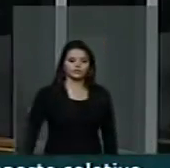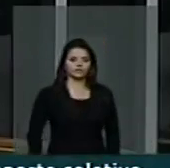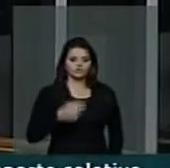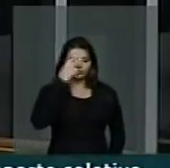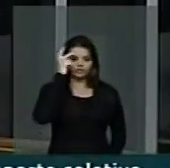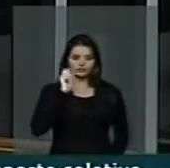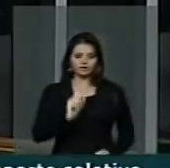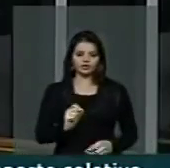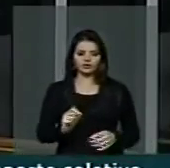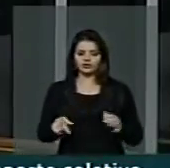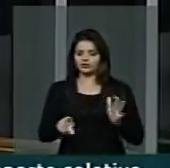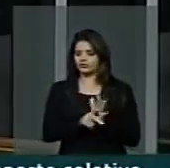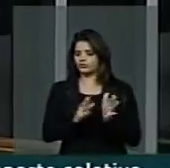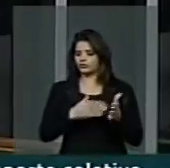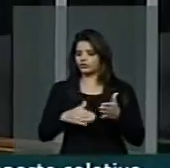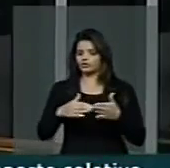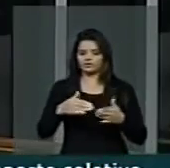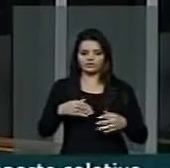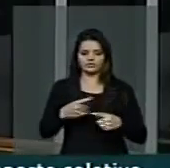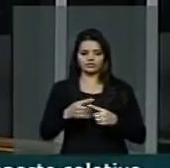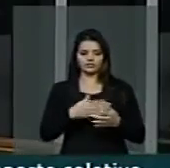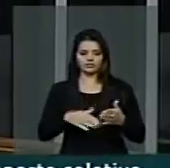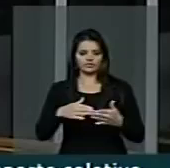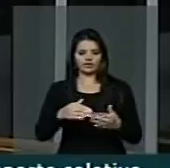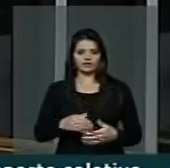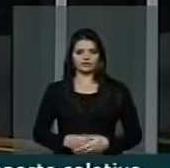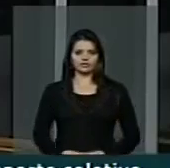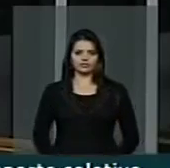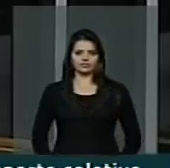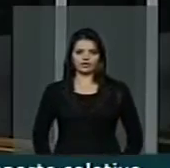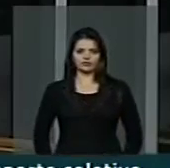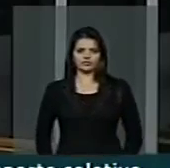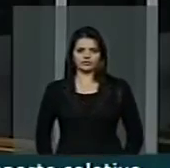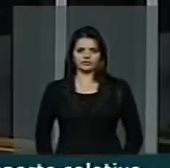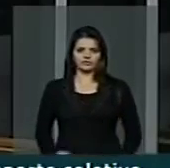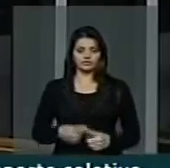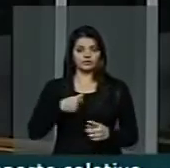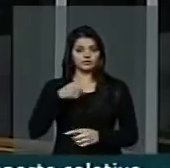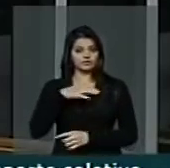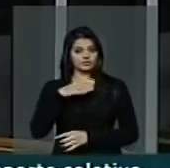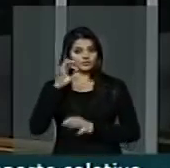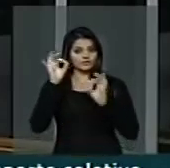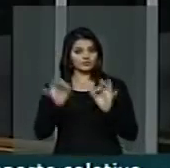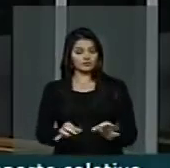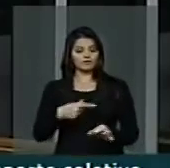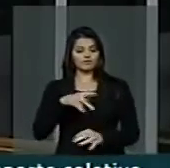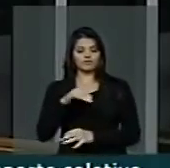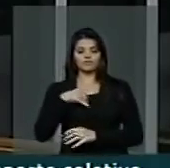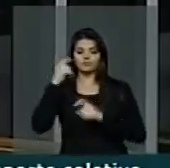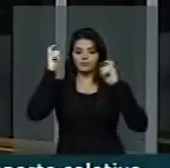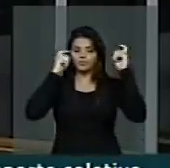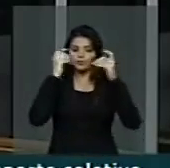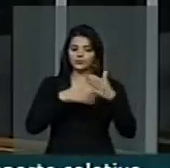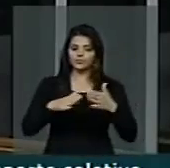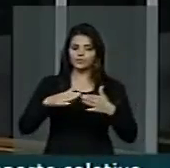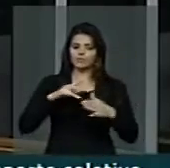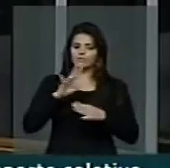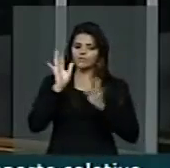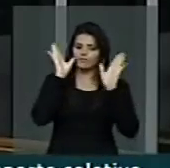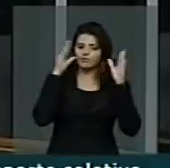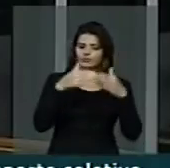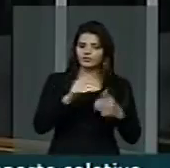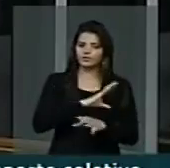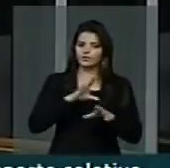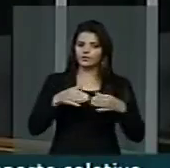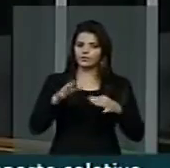tarifa são aqueles que usam, portanto, aqueles que mais precisam. Certamente, estas serão as preocupações que nortearão essa